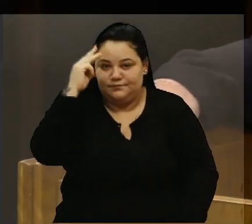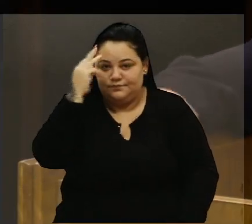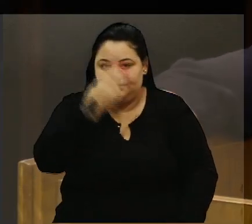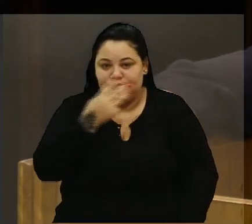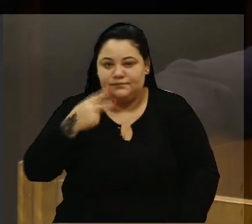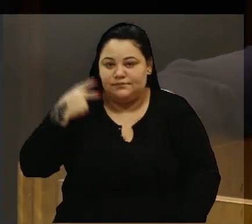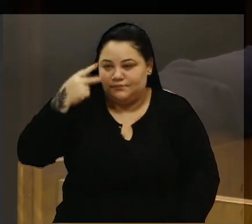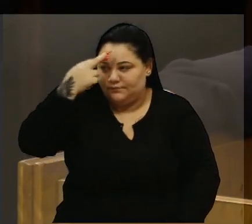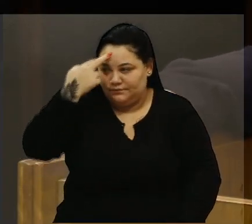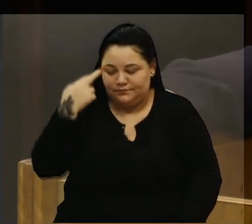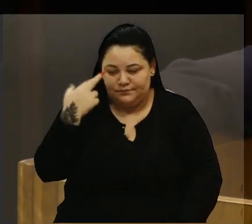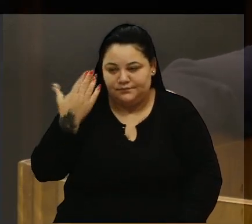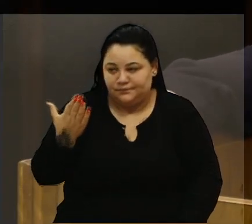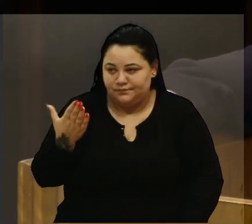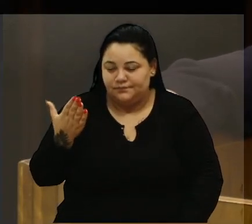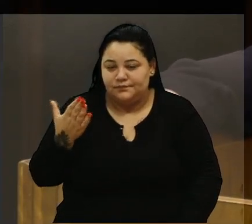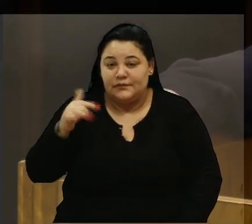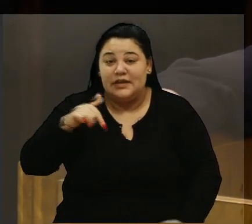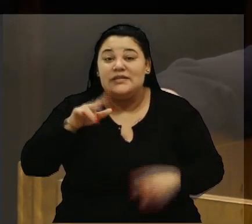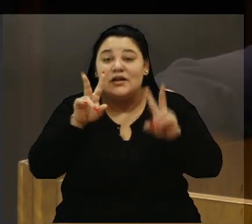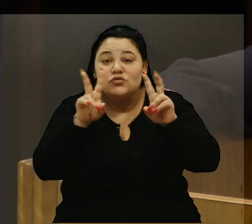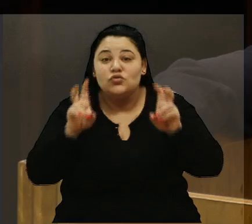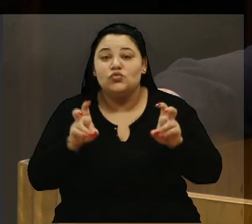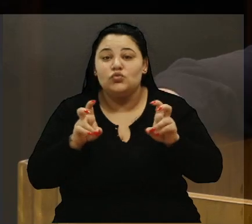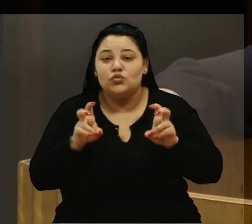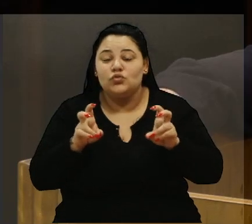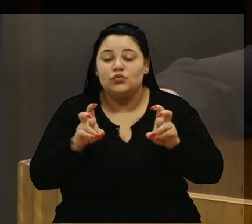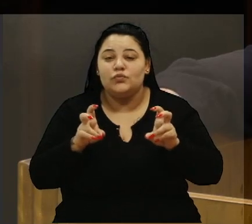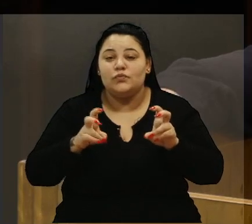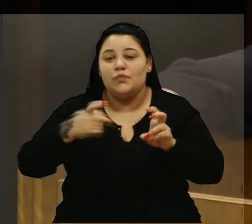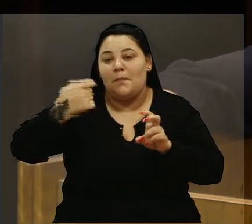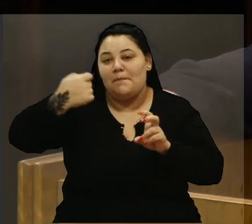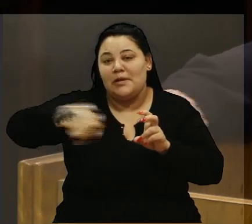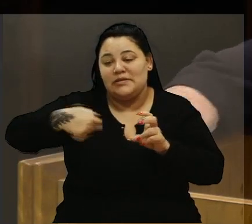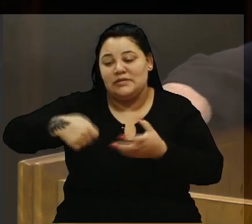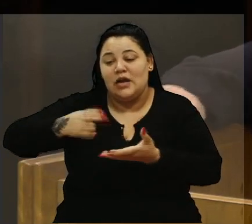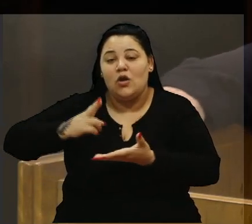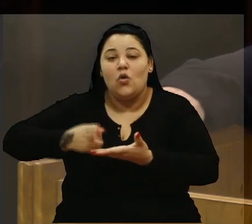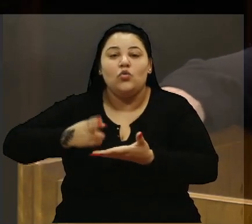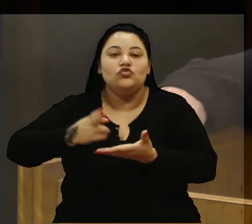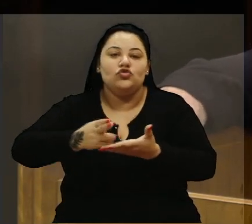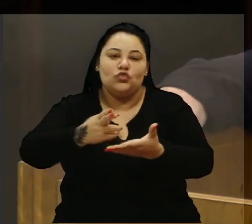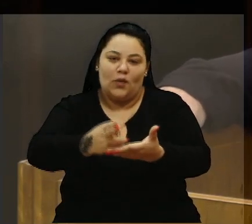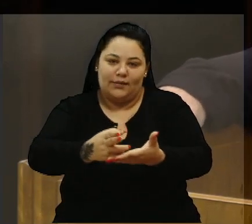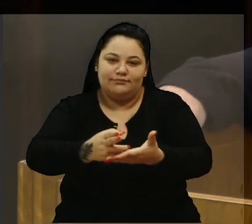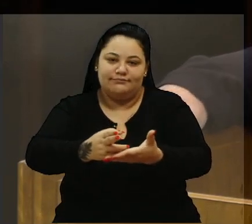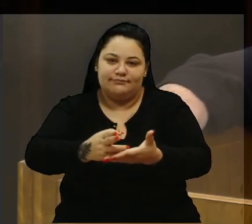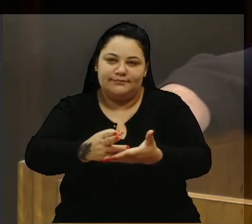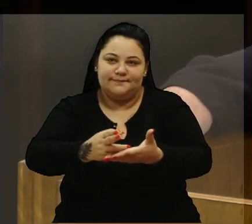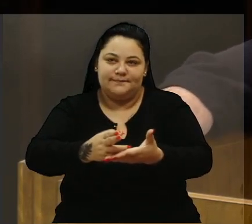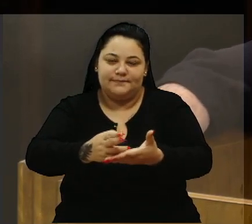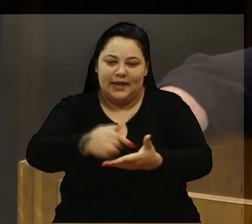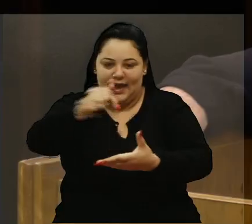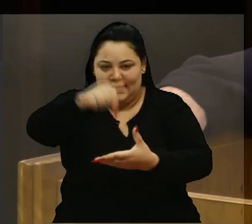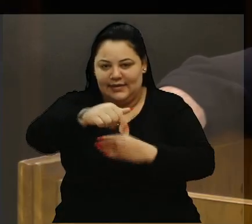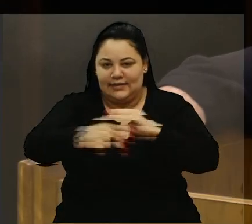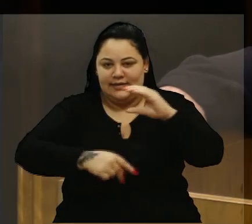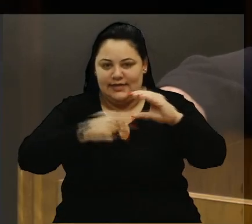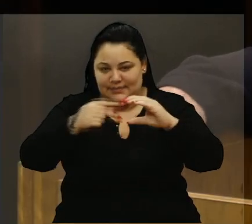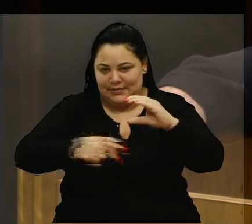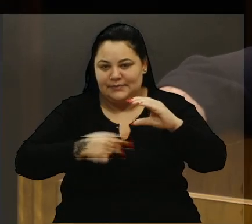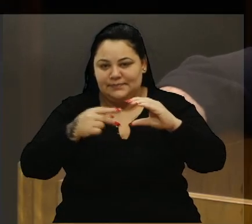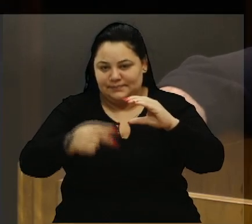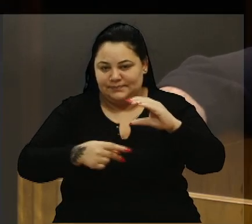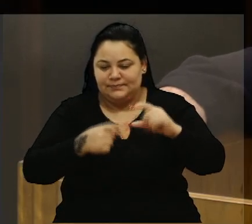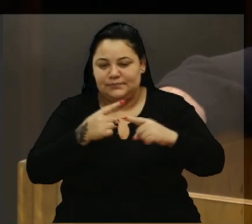vereador Rafael, que esse tema tem que ser permanentemente pauta desta casa do ponto de vista